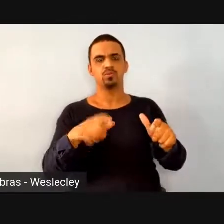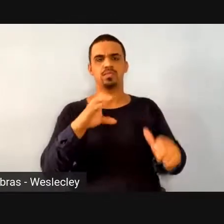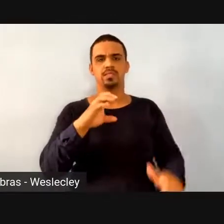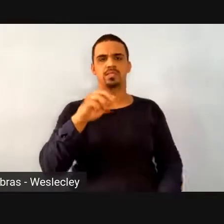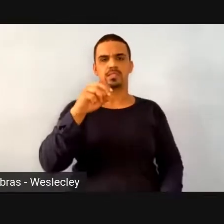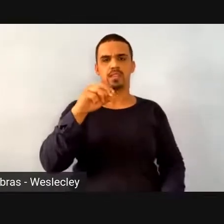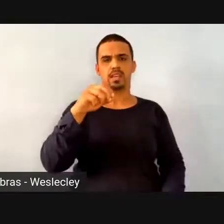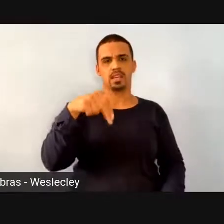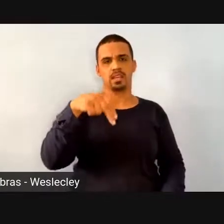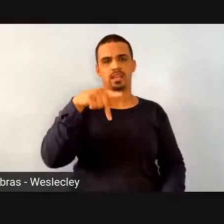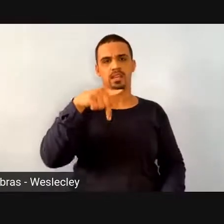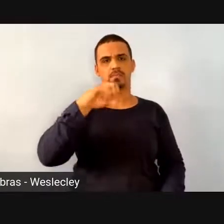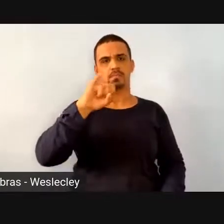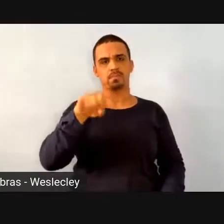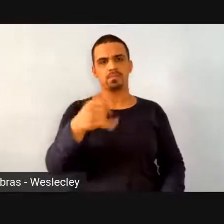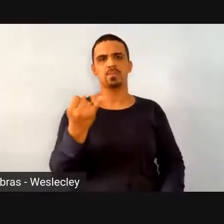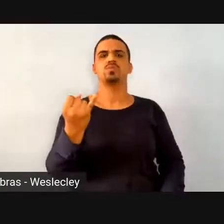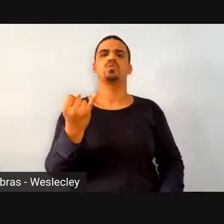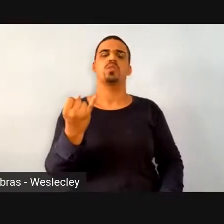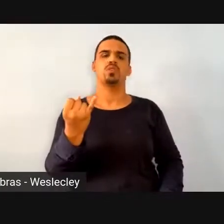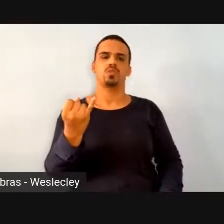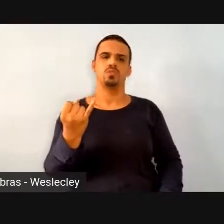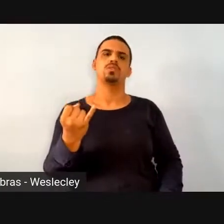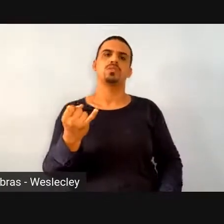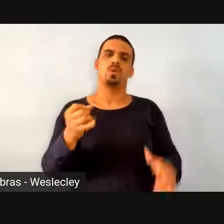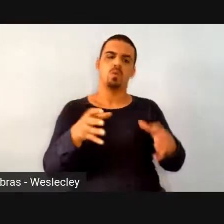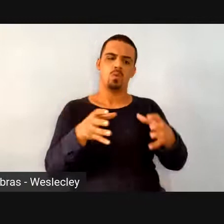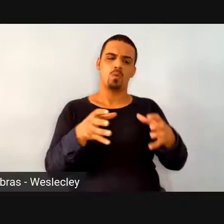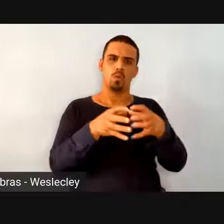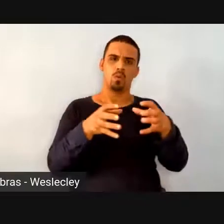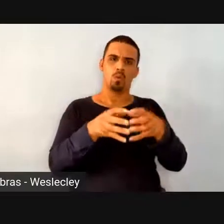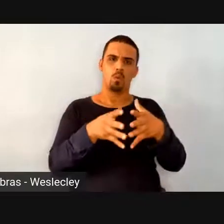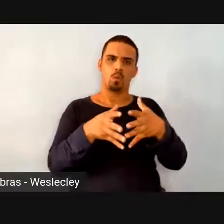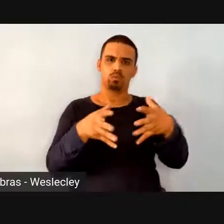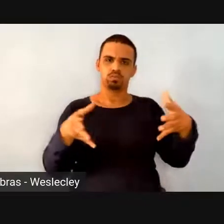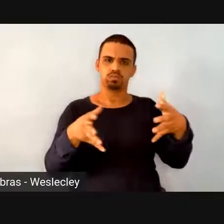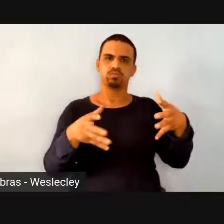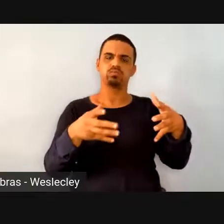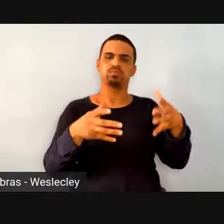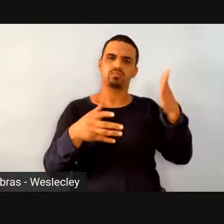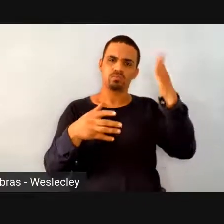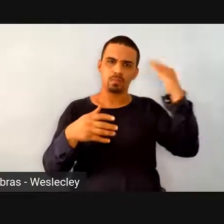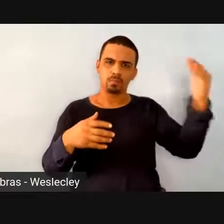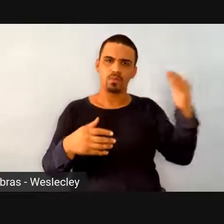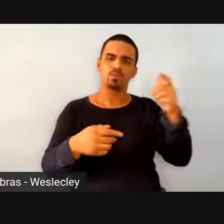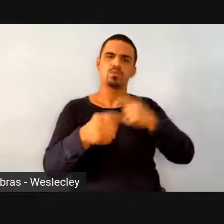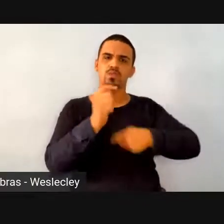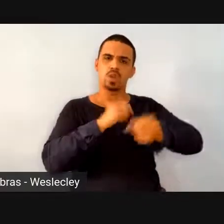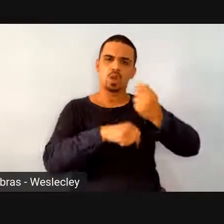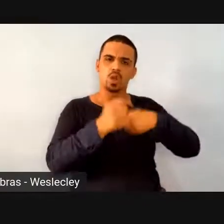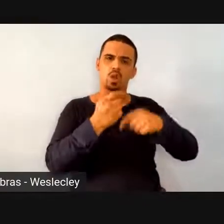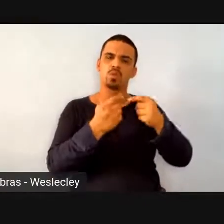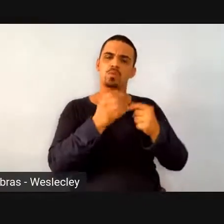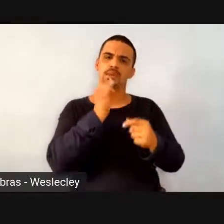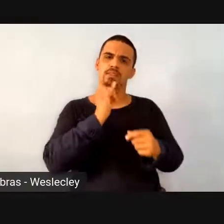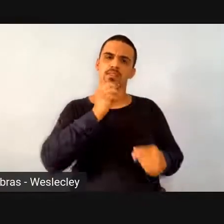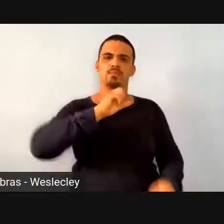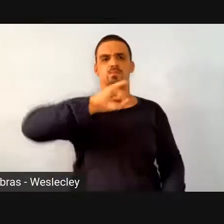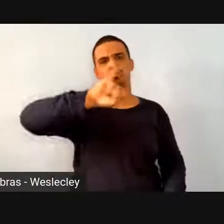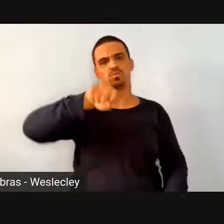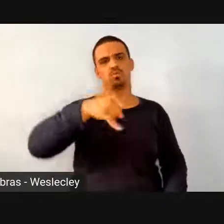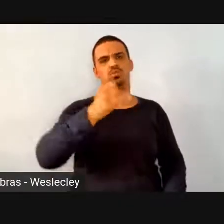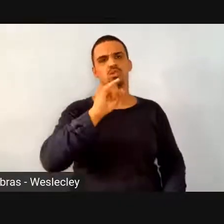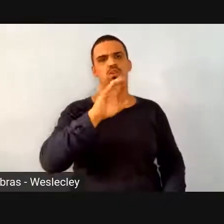CNPJs, vamos dizer assim, né, grandes grupos econômicos. O Bruno citou JBS, mas a gente tem também